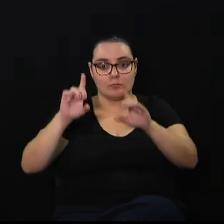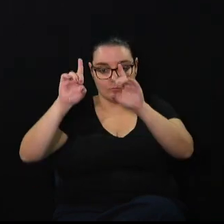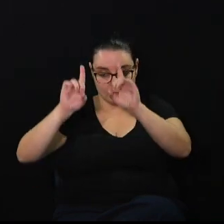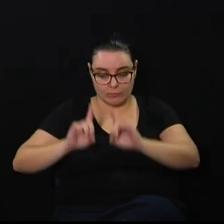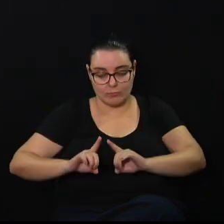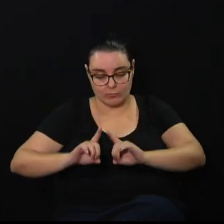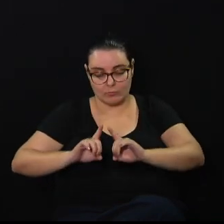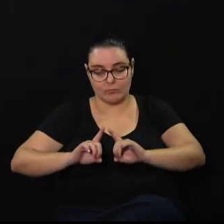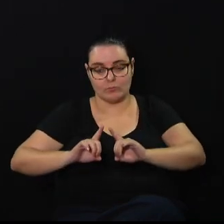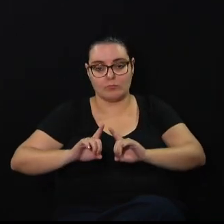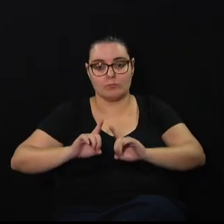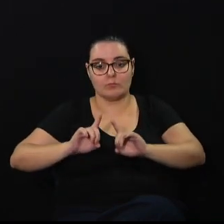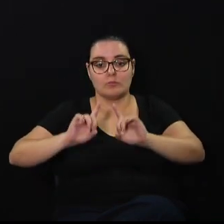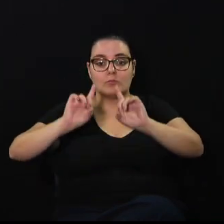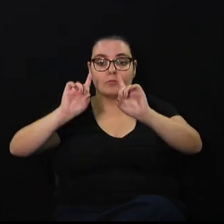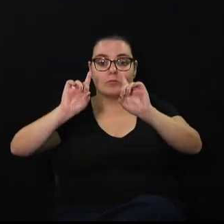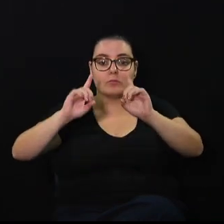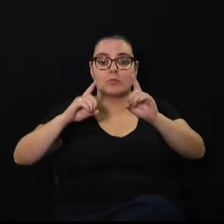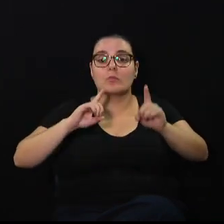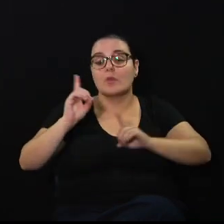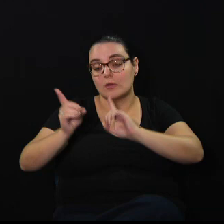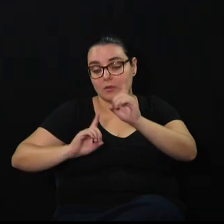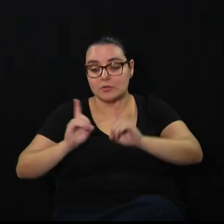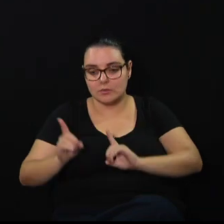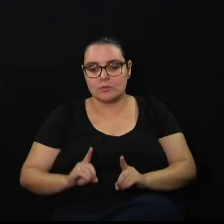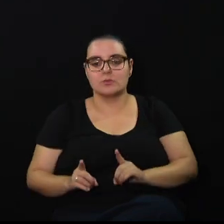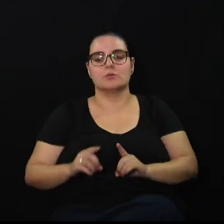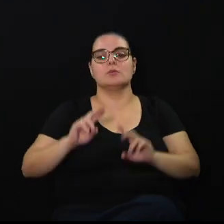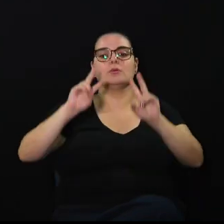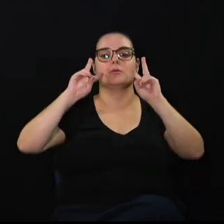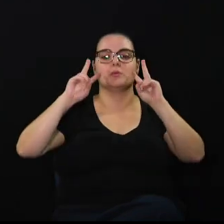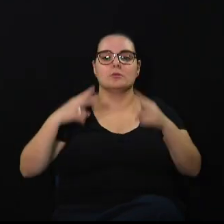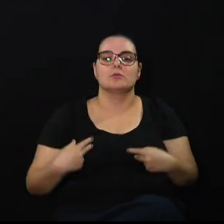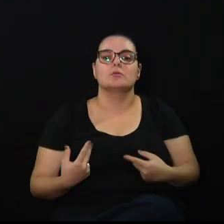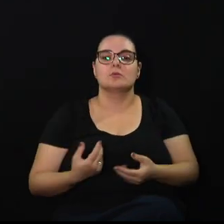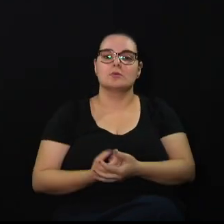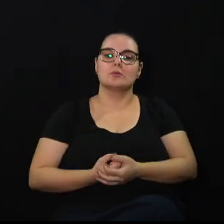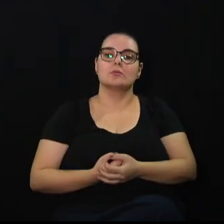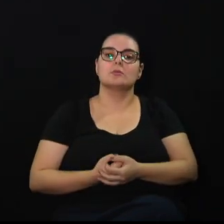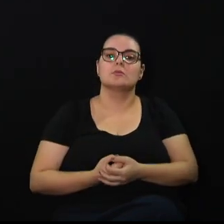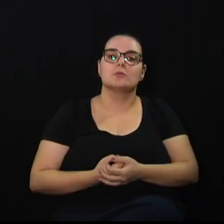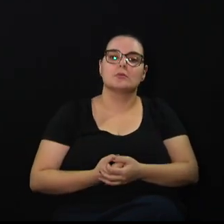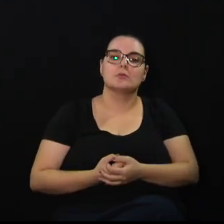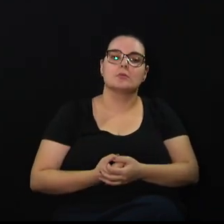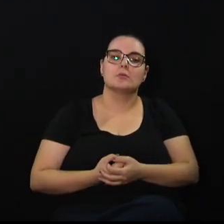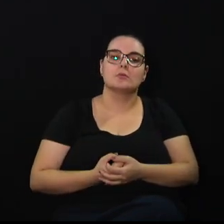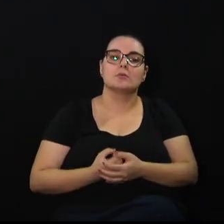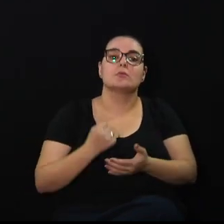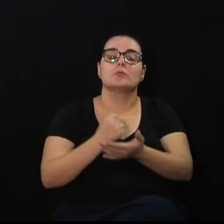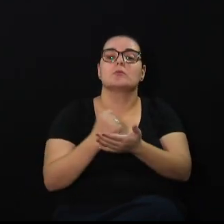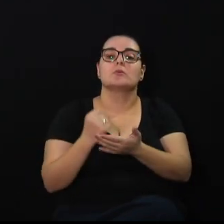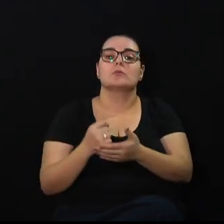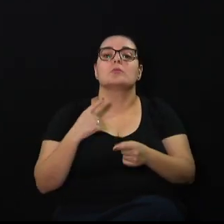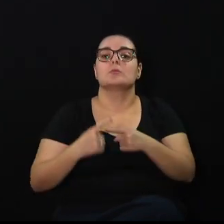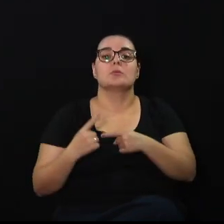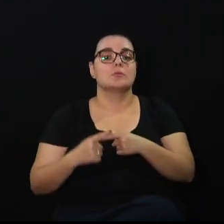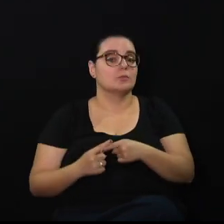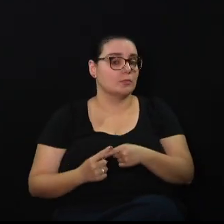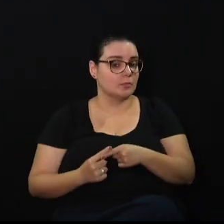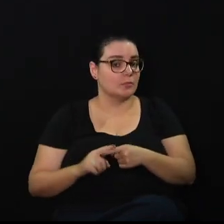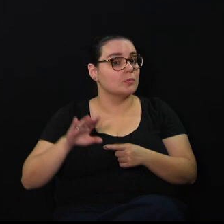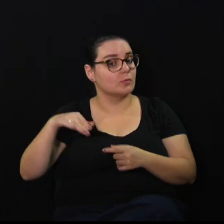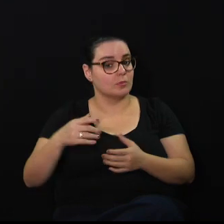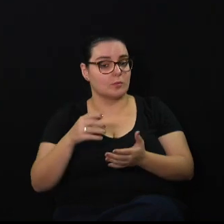eles devem prevalecer sobre essa questão sobre o com o que foi contratado porque porque quando a gente faz o